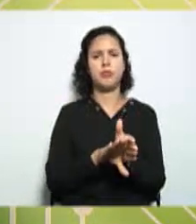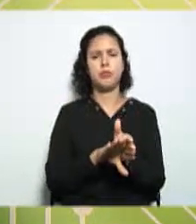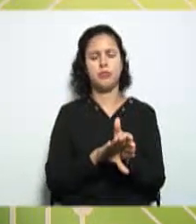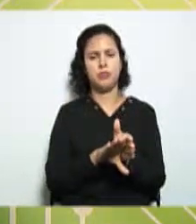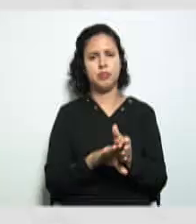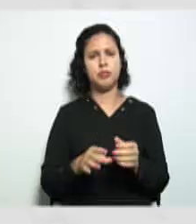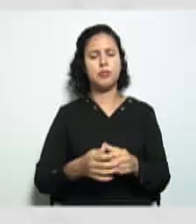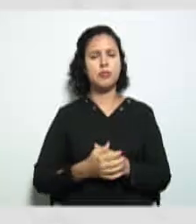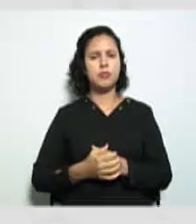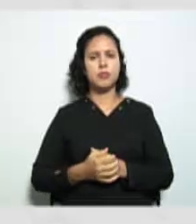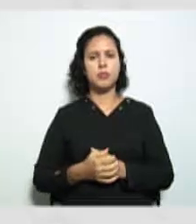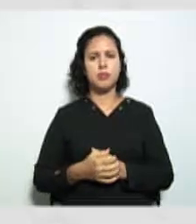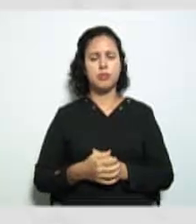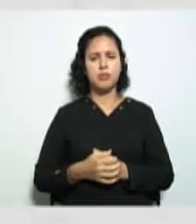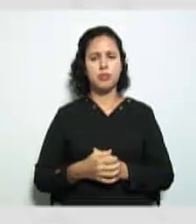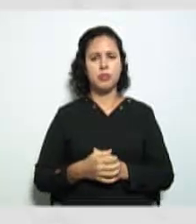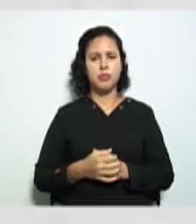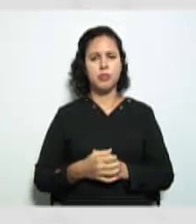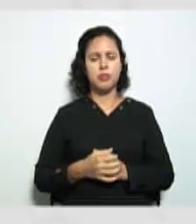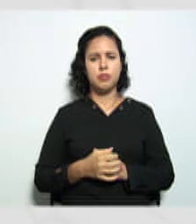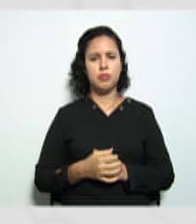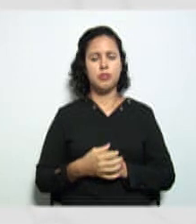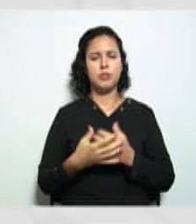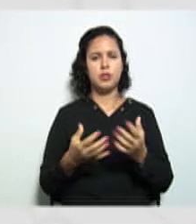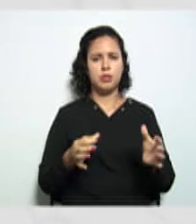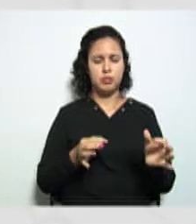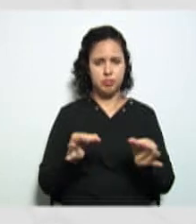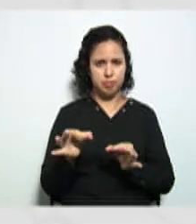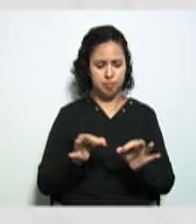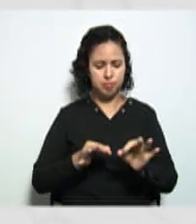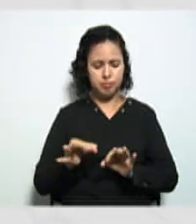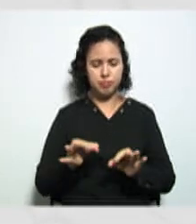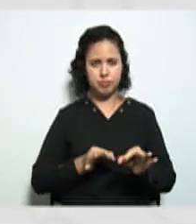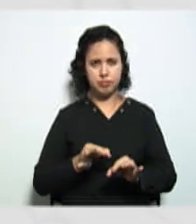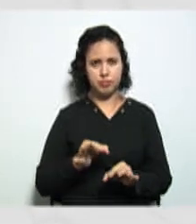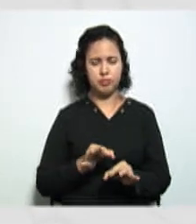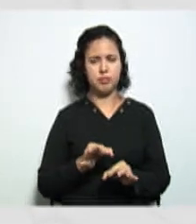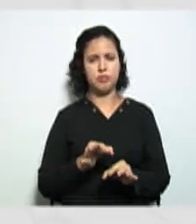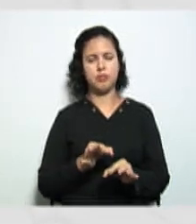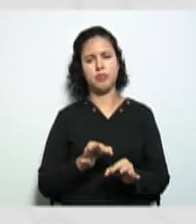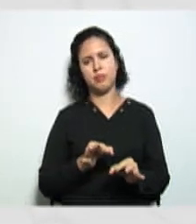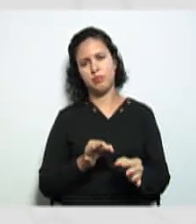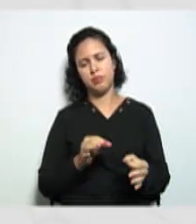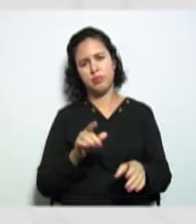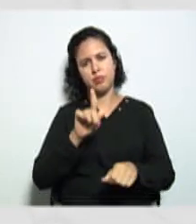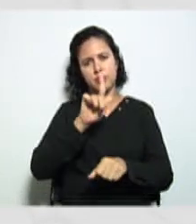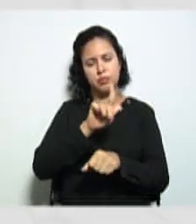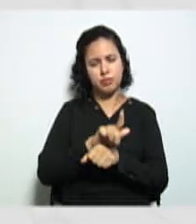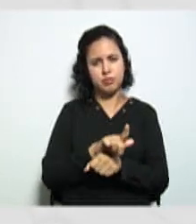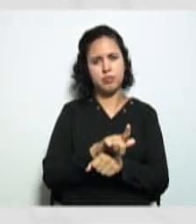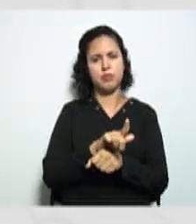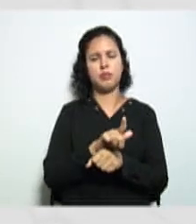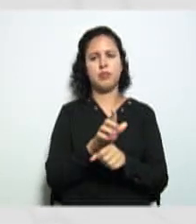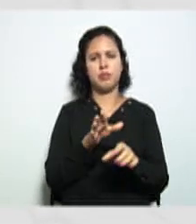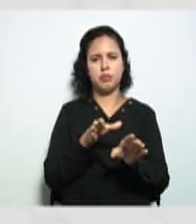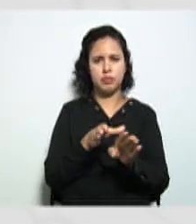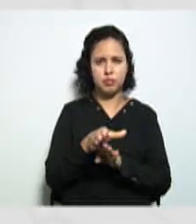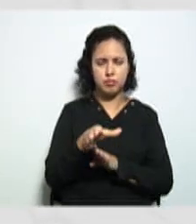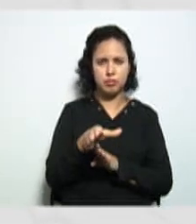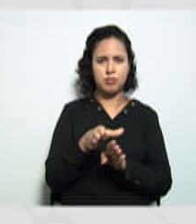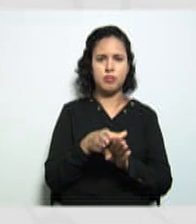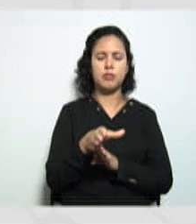Olha só. No planejamento, né, na execução, na gestão, na